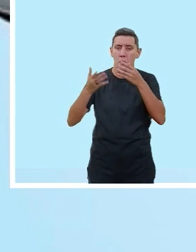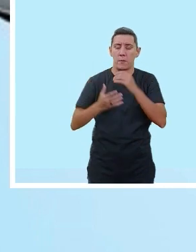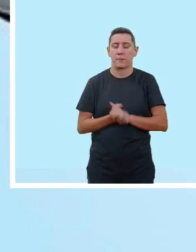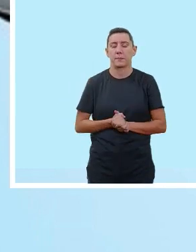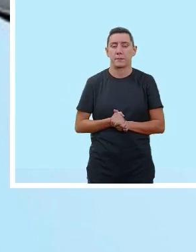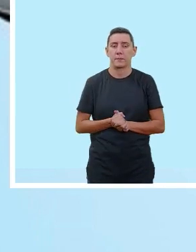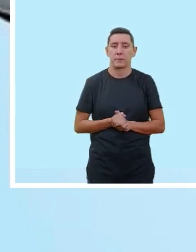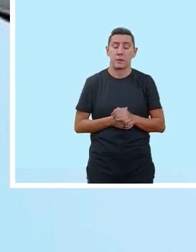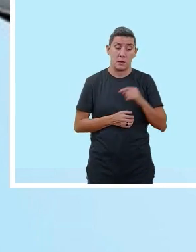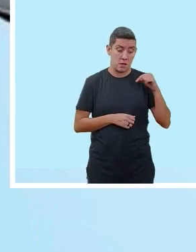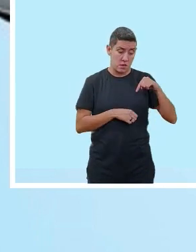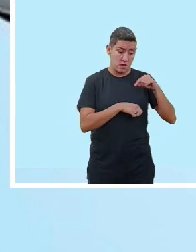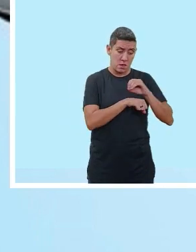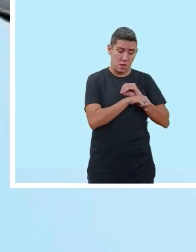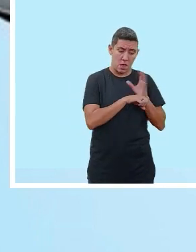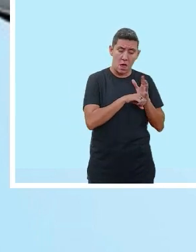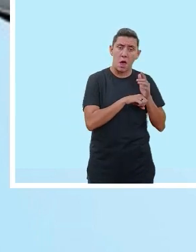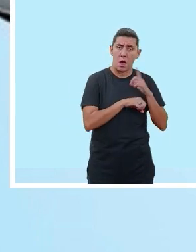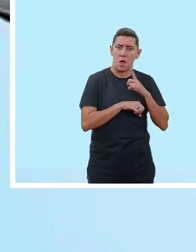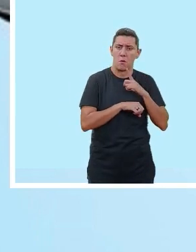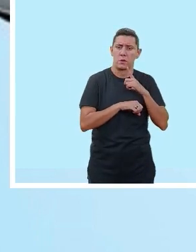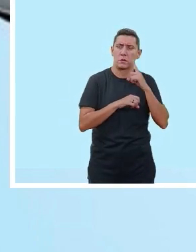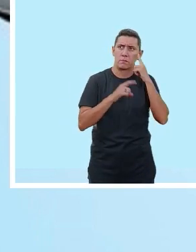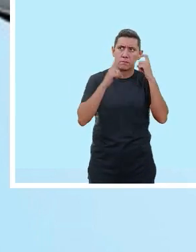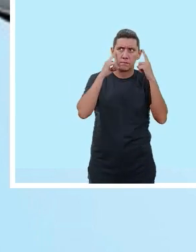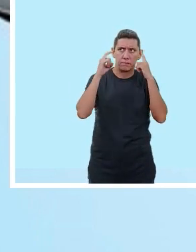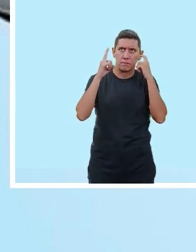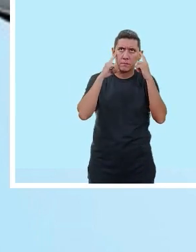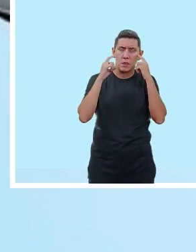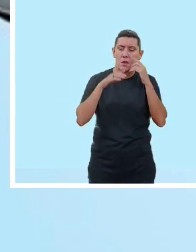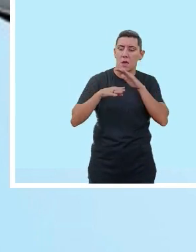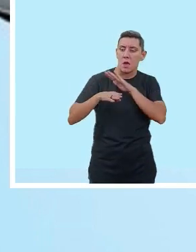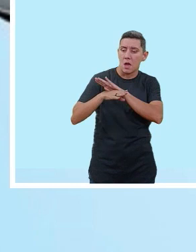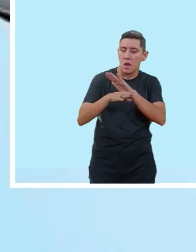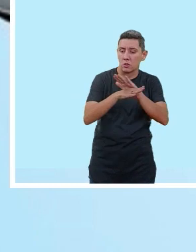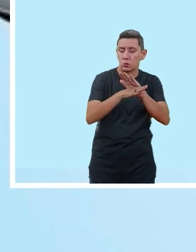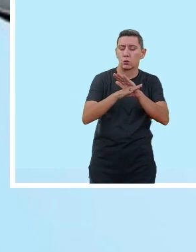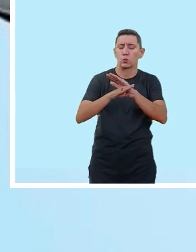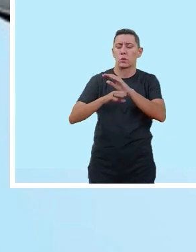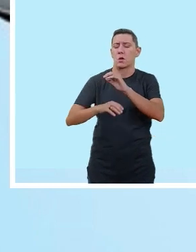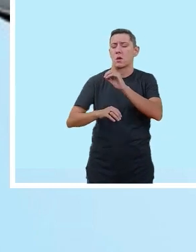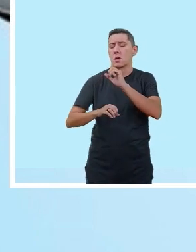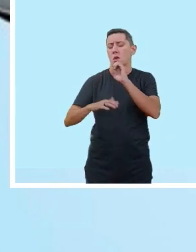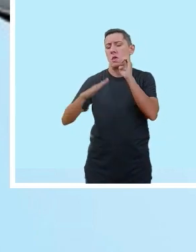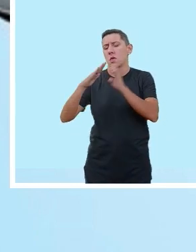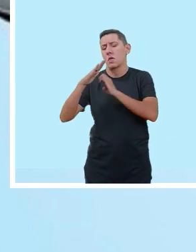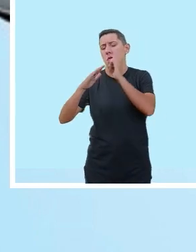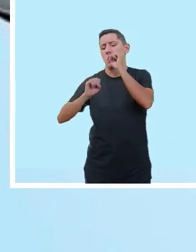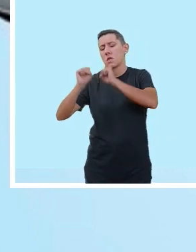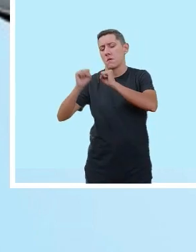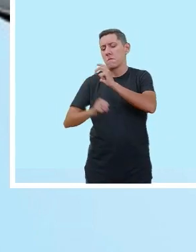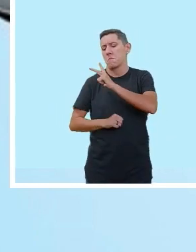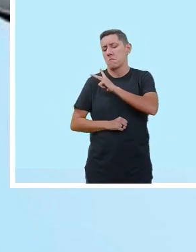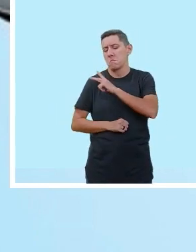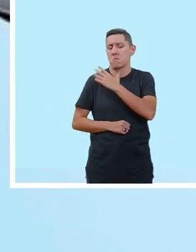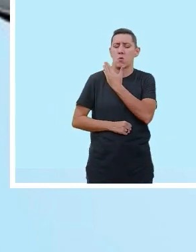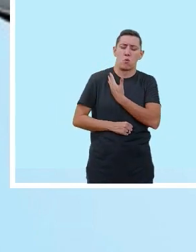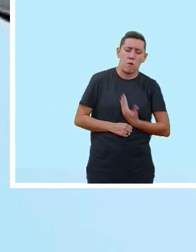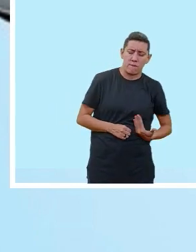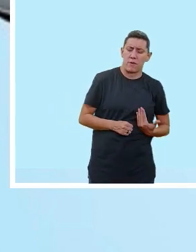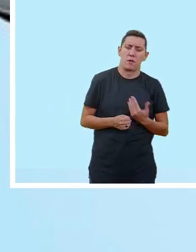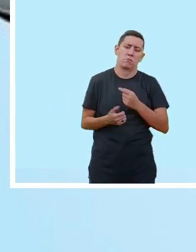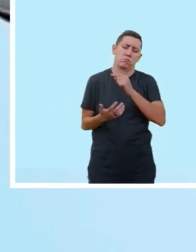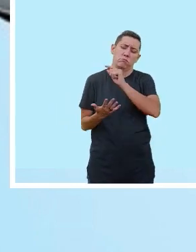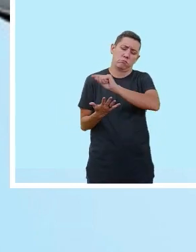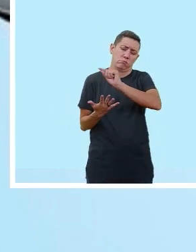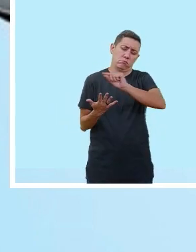para auxiliar instituições privadas e não privadas, autoridades, entre outros, a